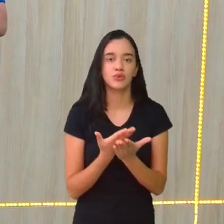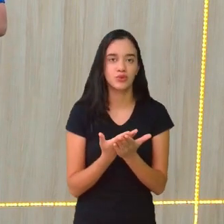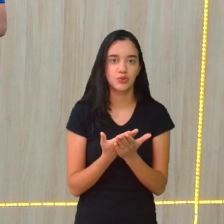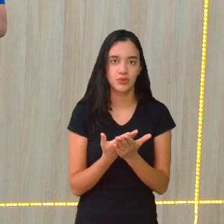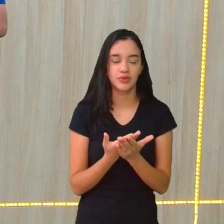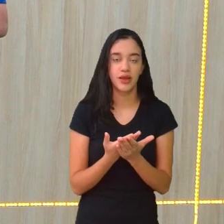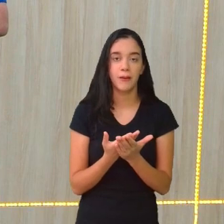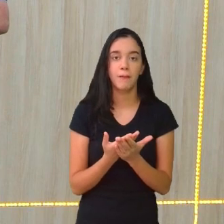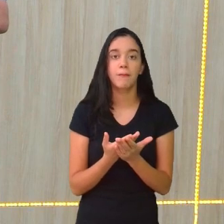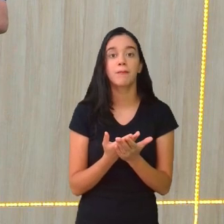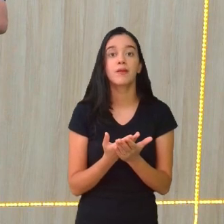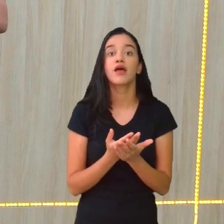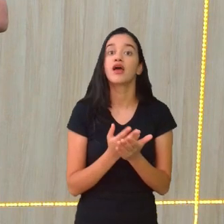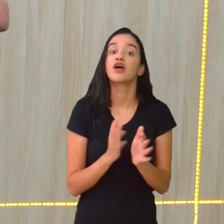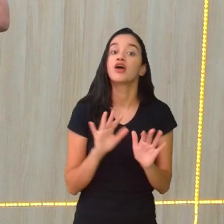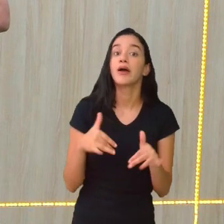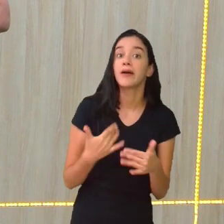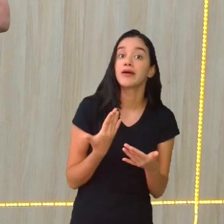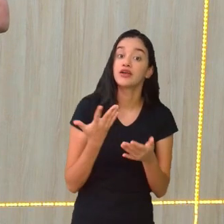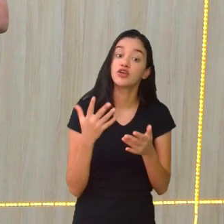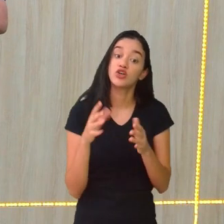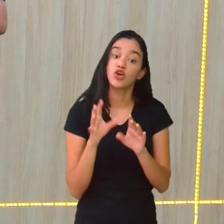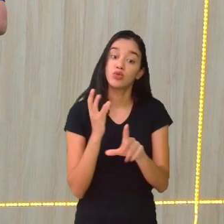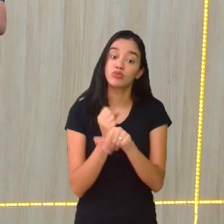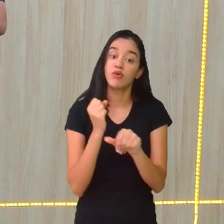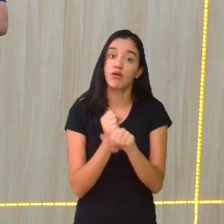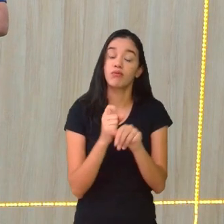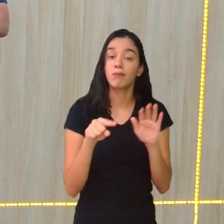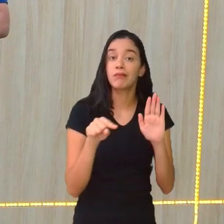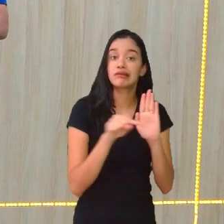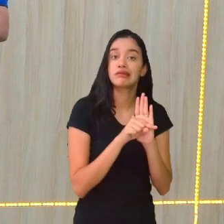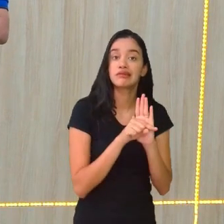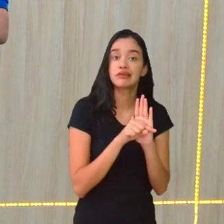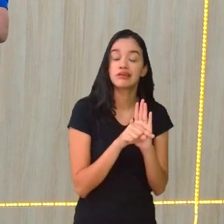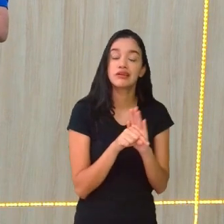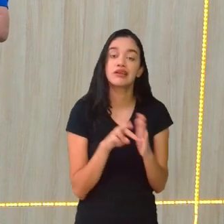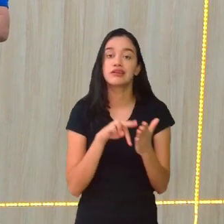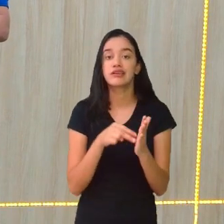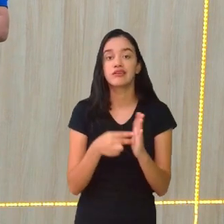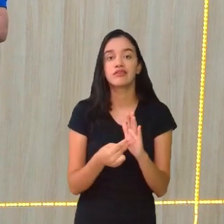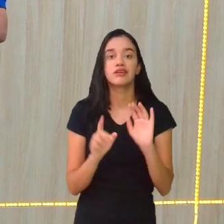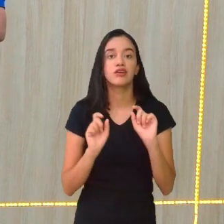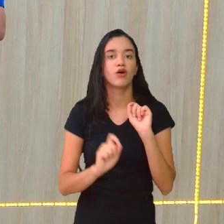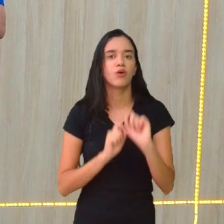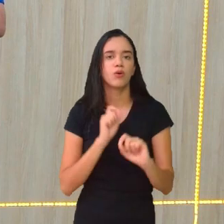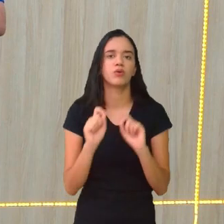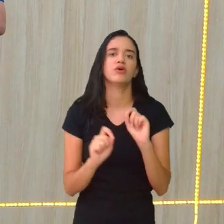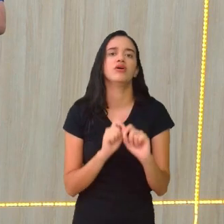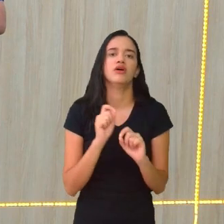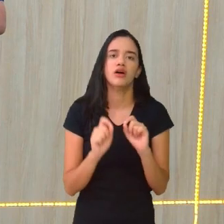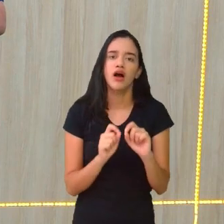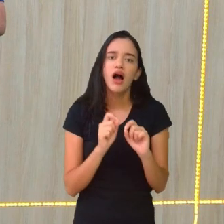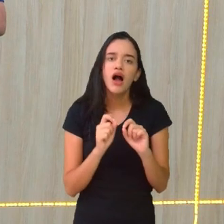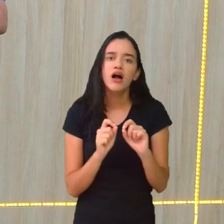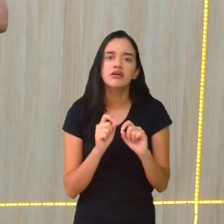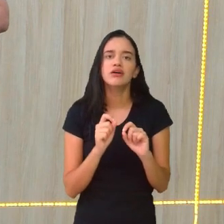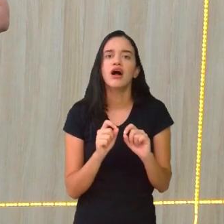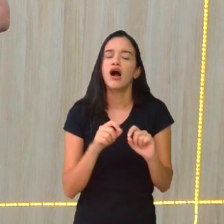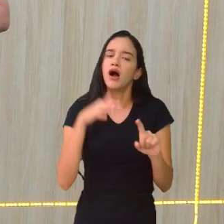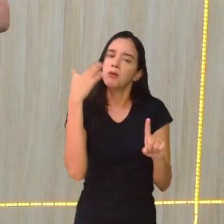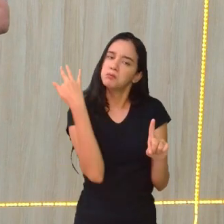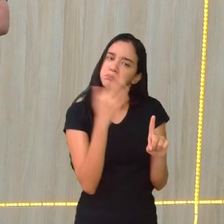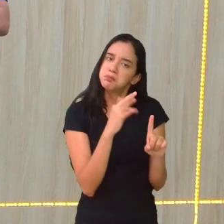pai estudava, não é? Nota baixa significava, tirar nota baixa significava que ele ia ter que ser disciplinado para